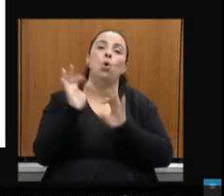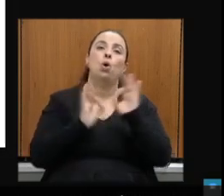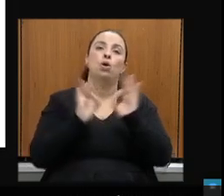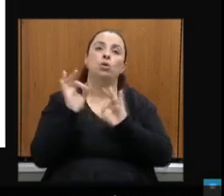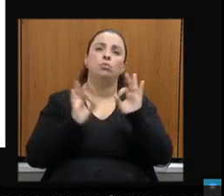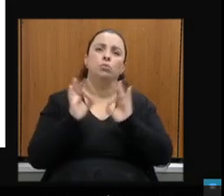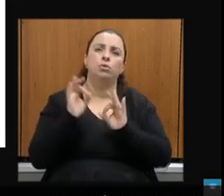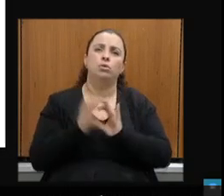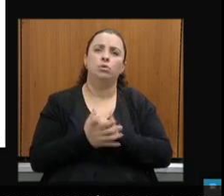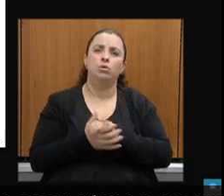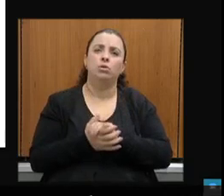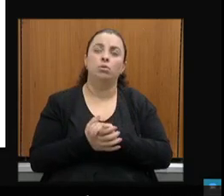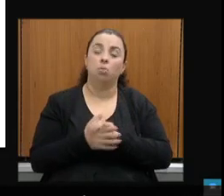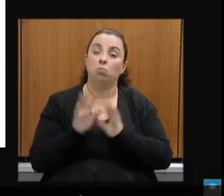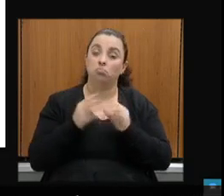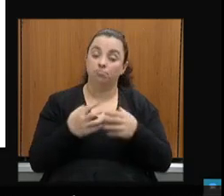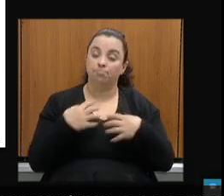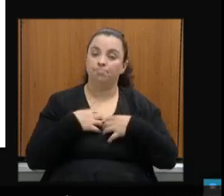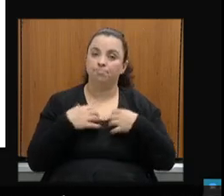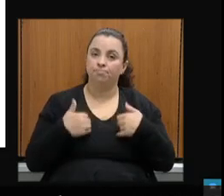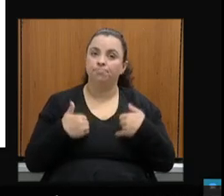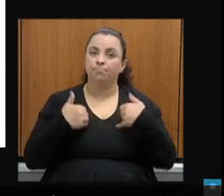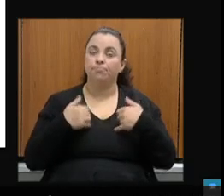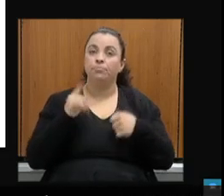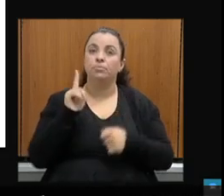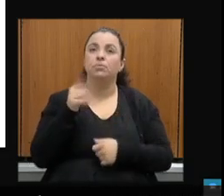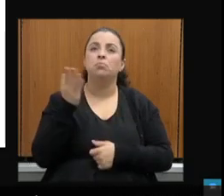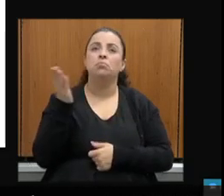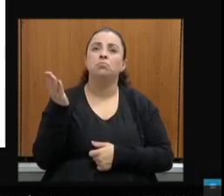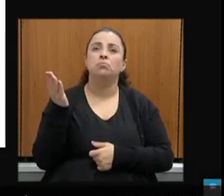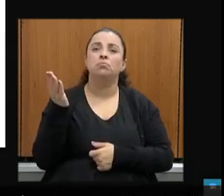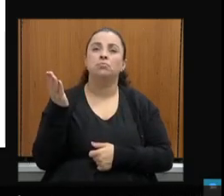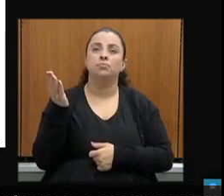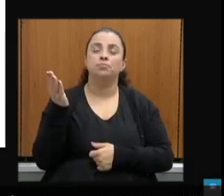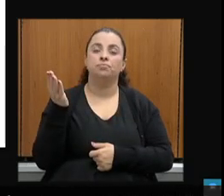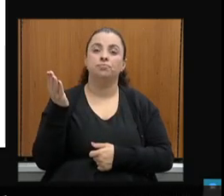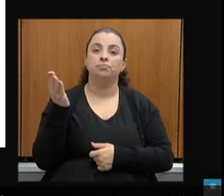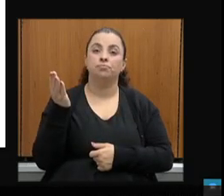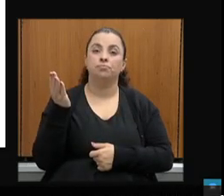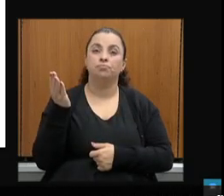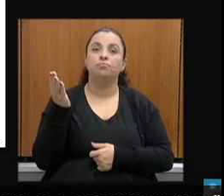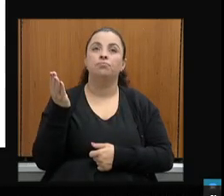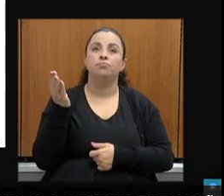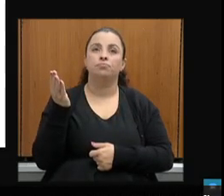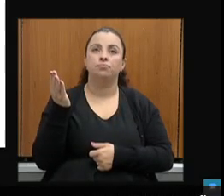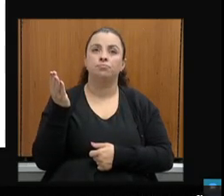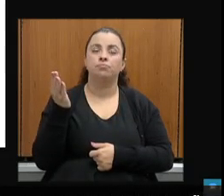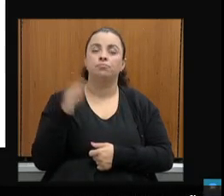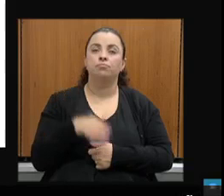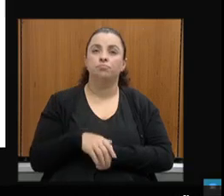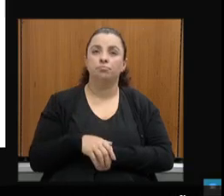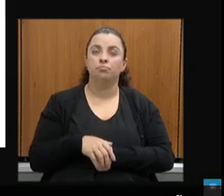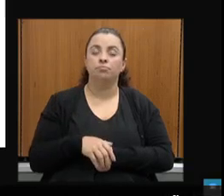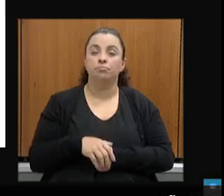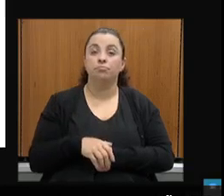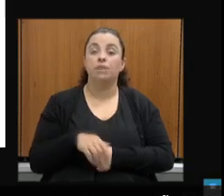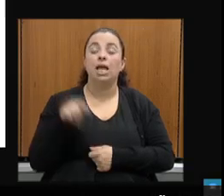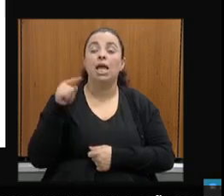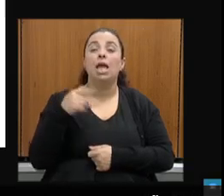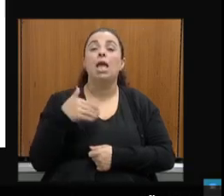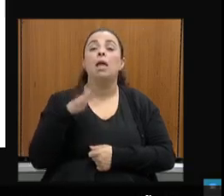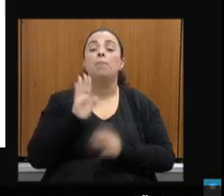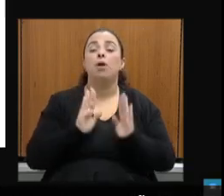que muito nos orgulha é é o programa aproximação Esse é um programa mais